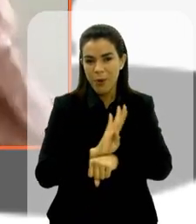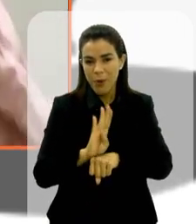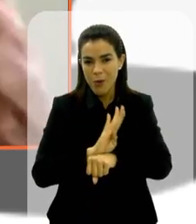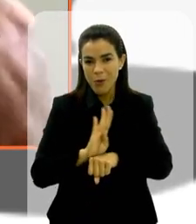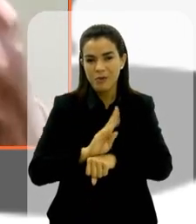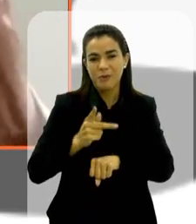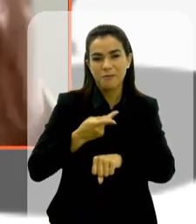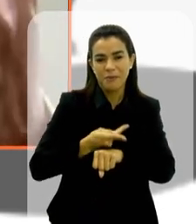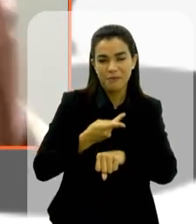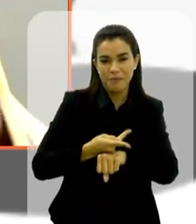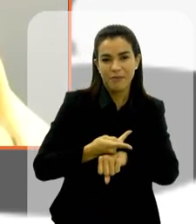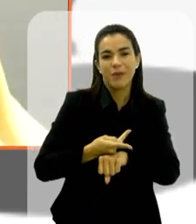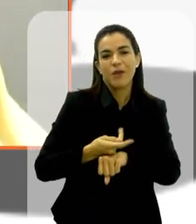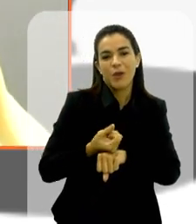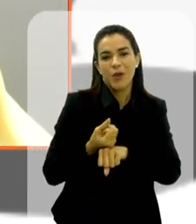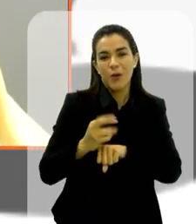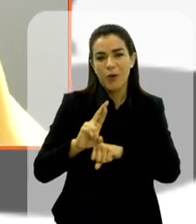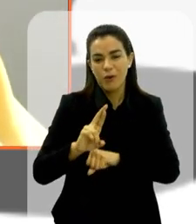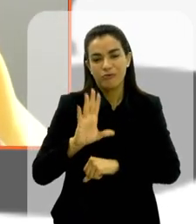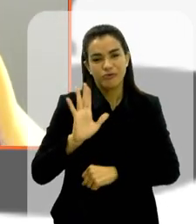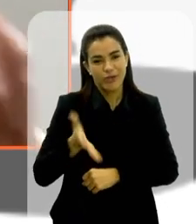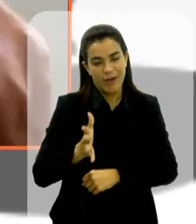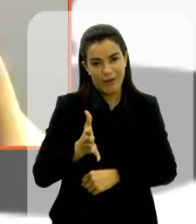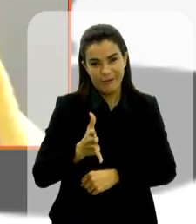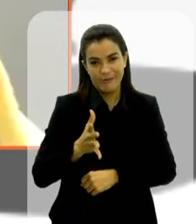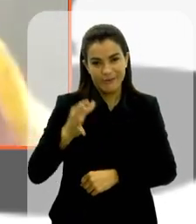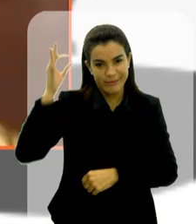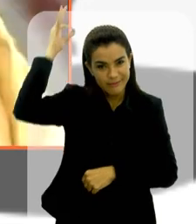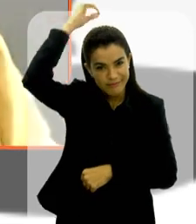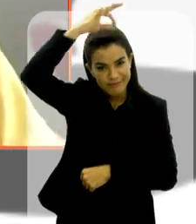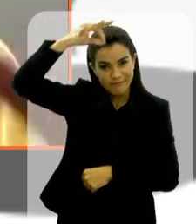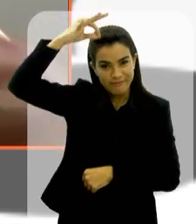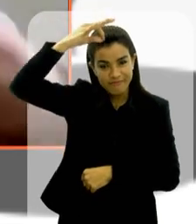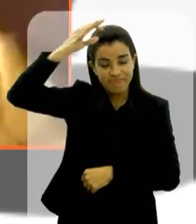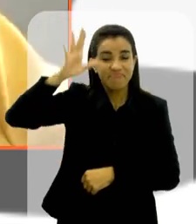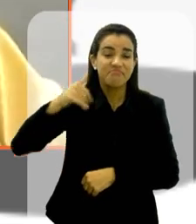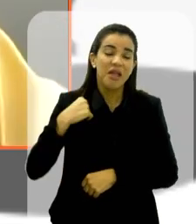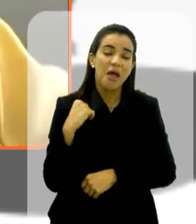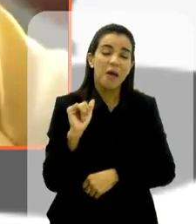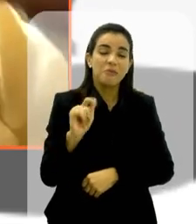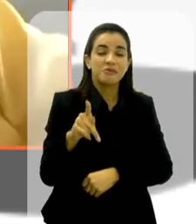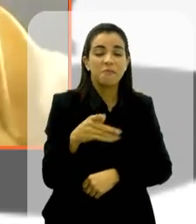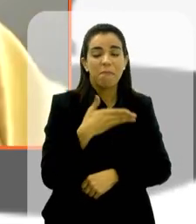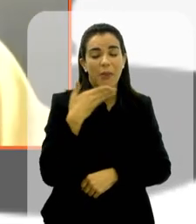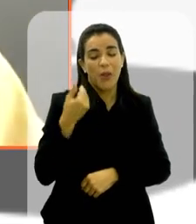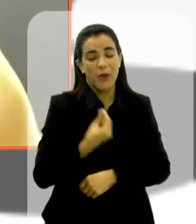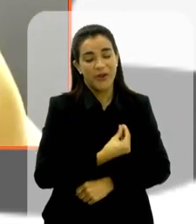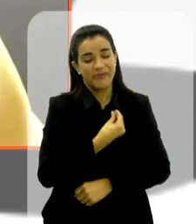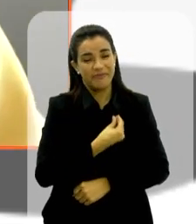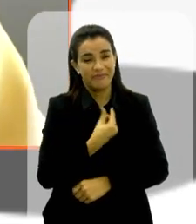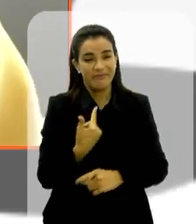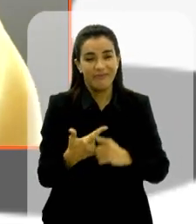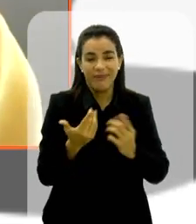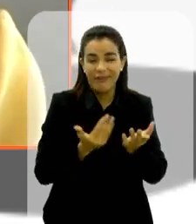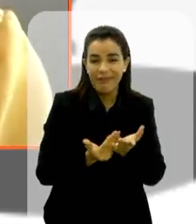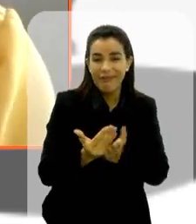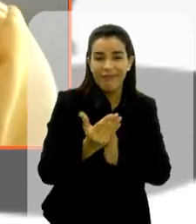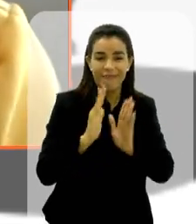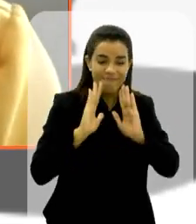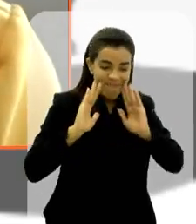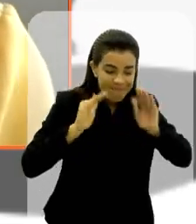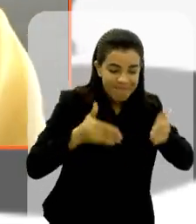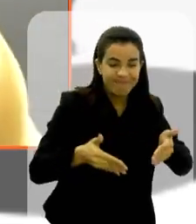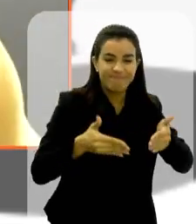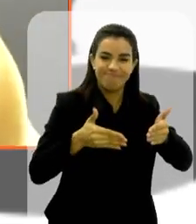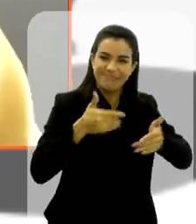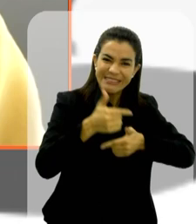prata e ouro da Polícia Civil Capixaba. Certo? E aí me aposentei, ficou até melhor, porque a gente começou a ter uma